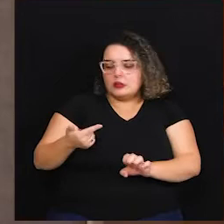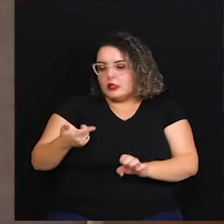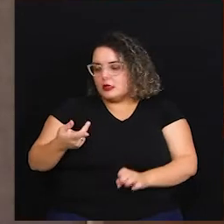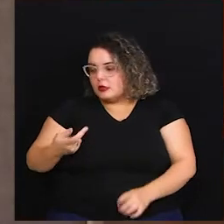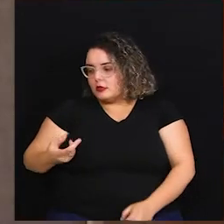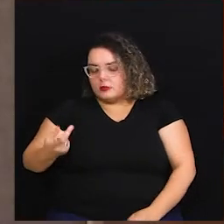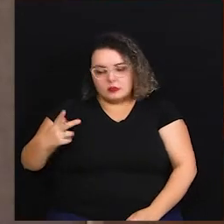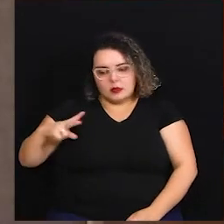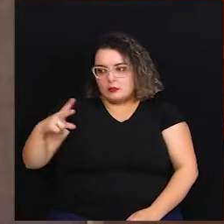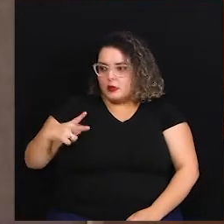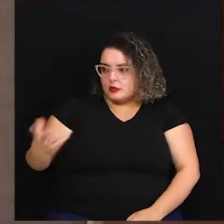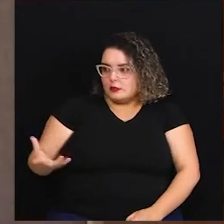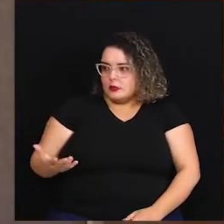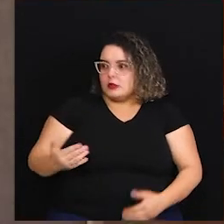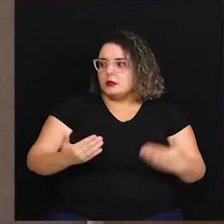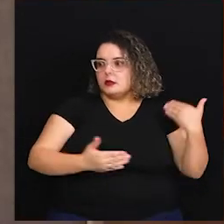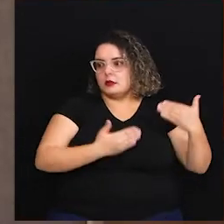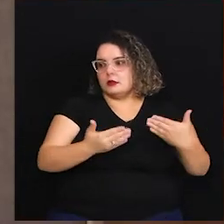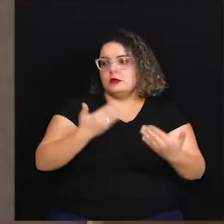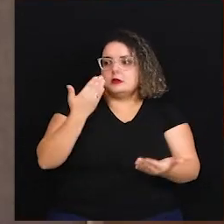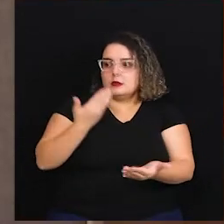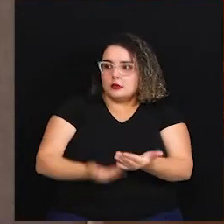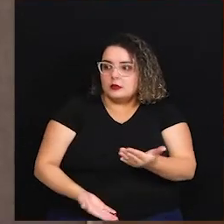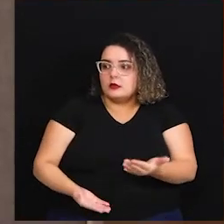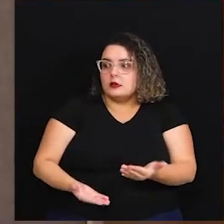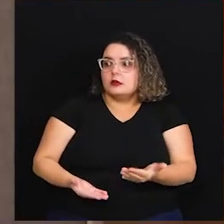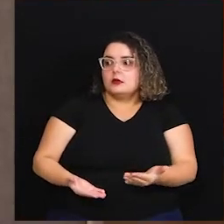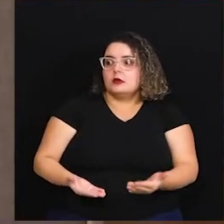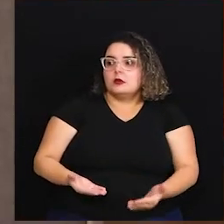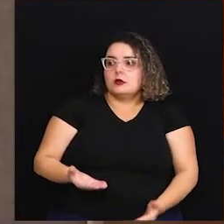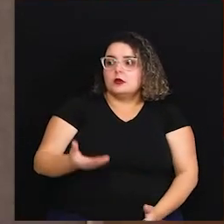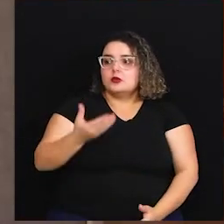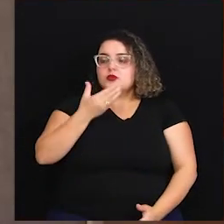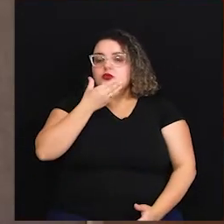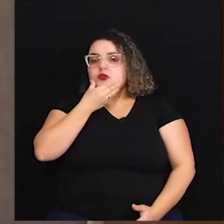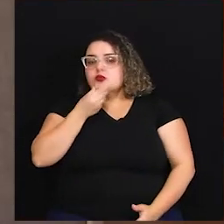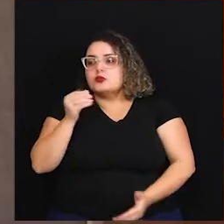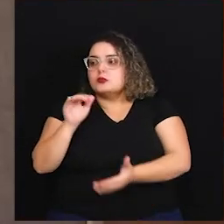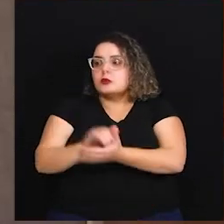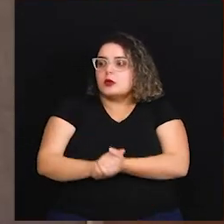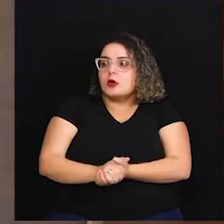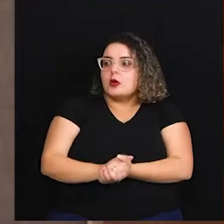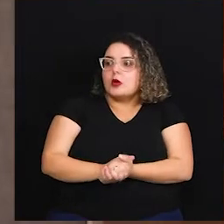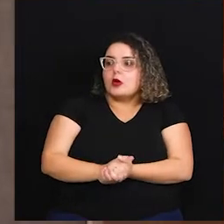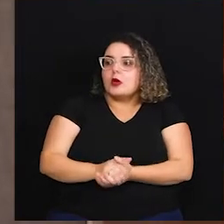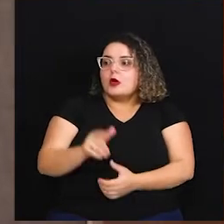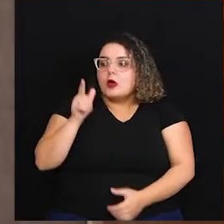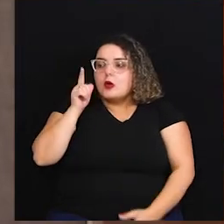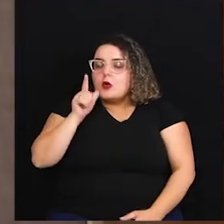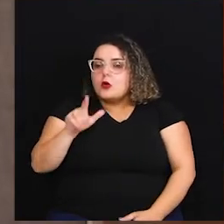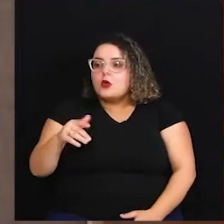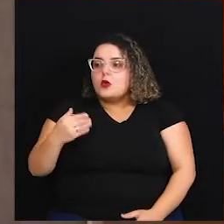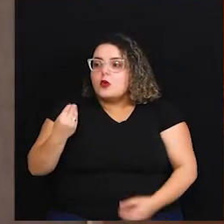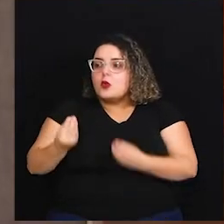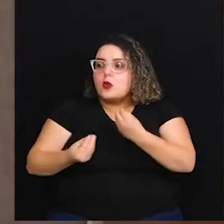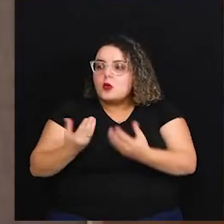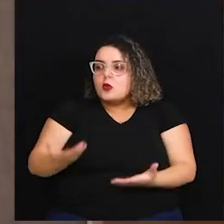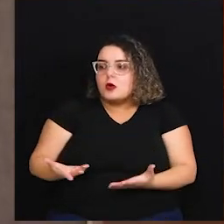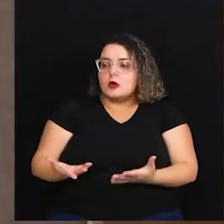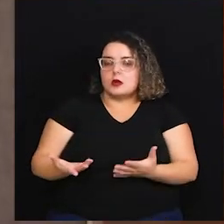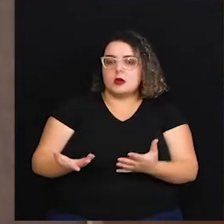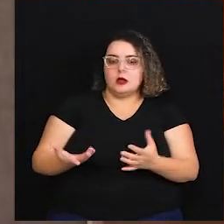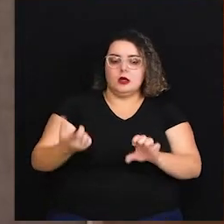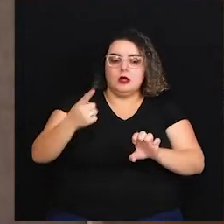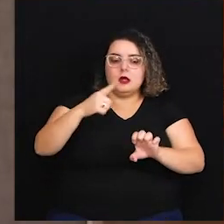porque nesse caminhar você teve uma perda muito grande em relação ao seu companheiro. Sim. Como conseguir ser